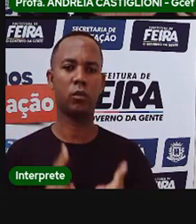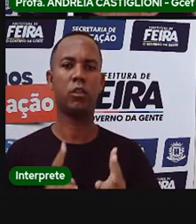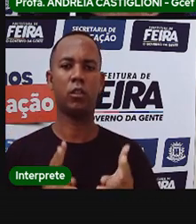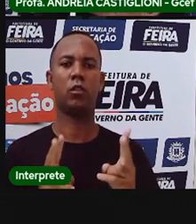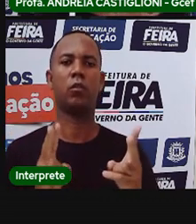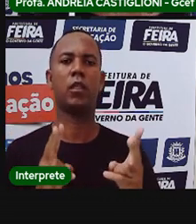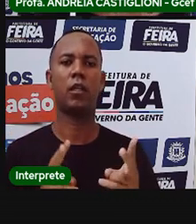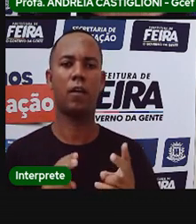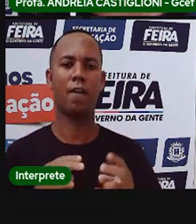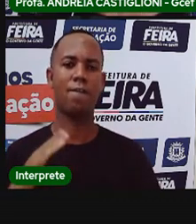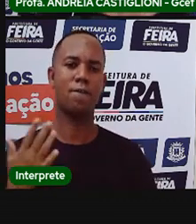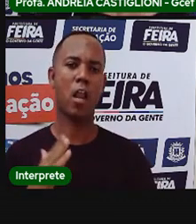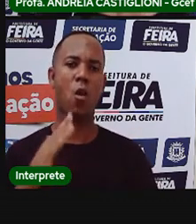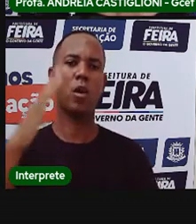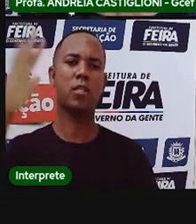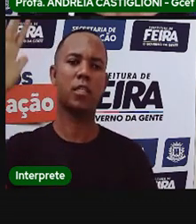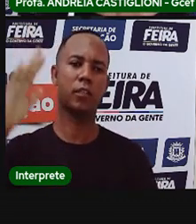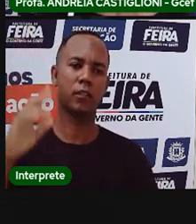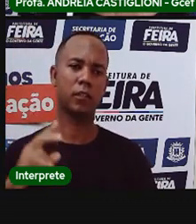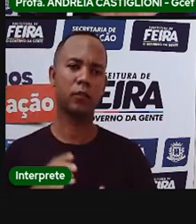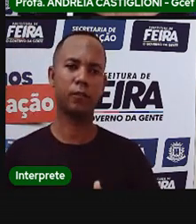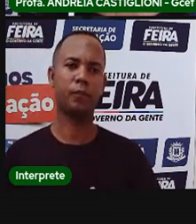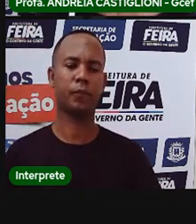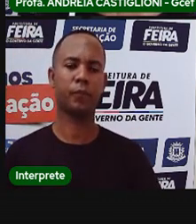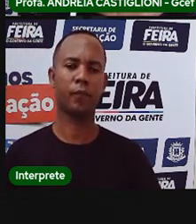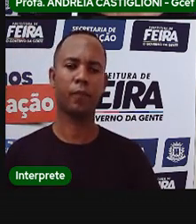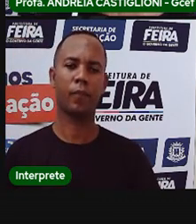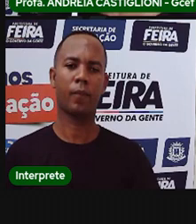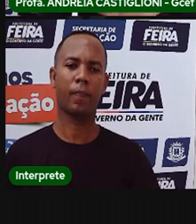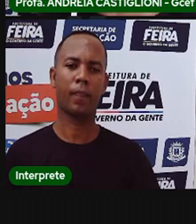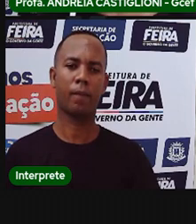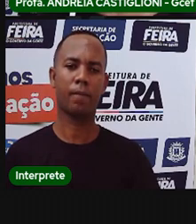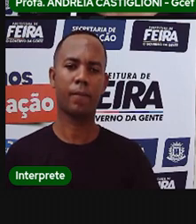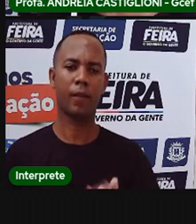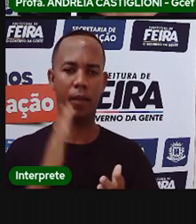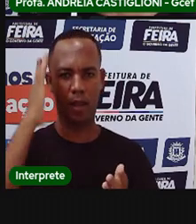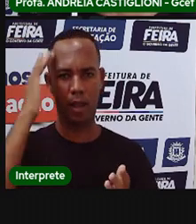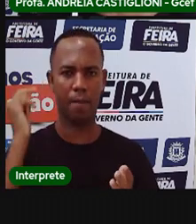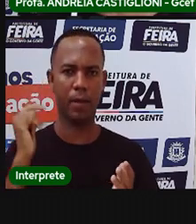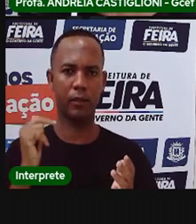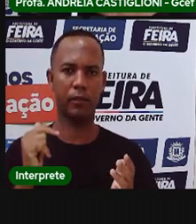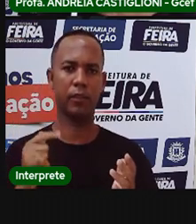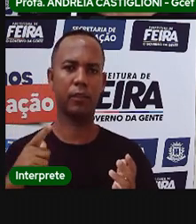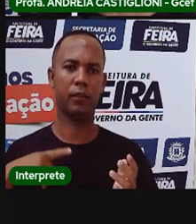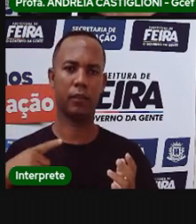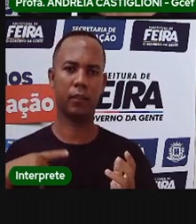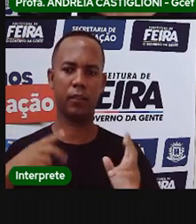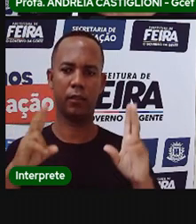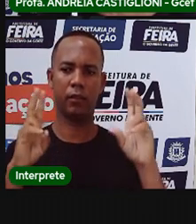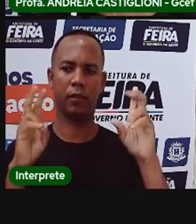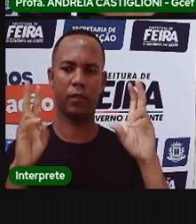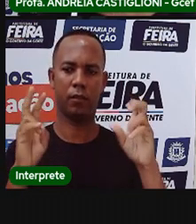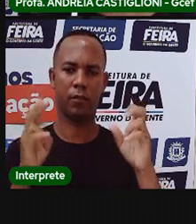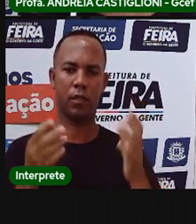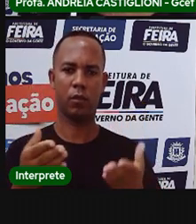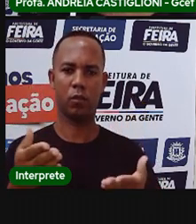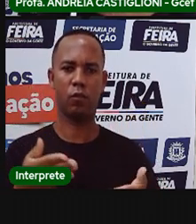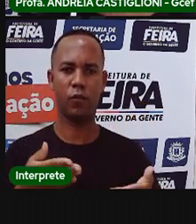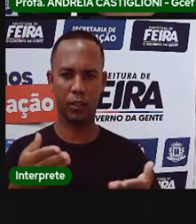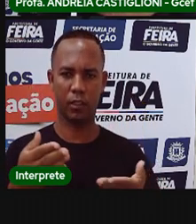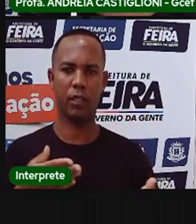Como a valorização. A palestra de amanhã vai ser com a convidada chamada